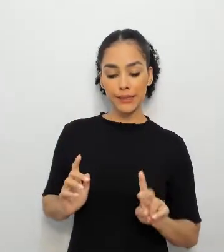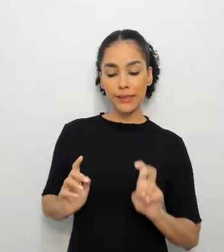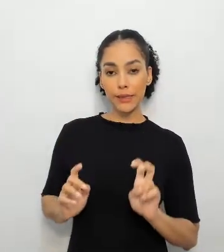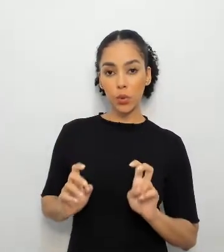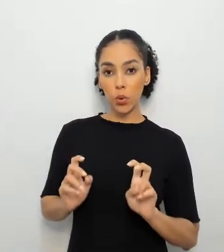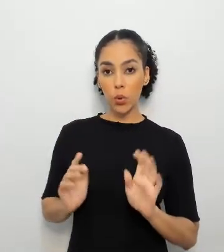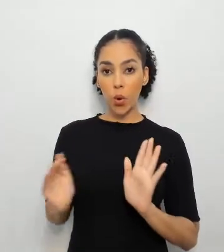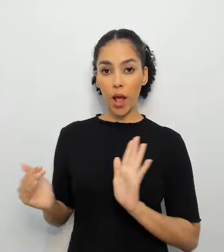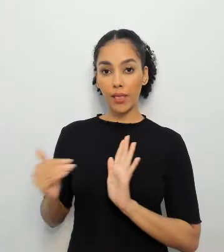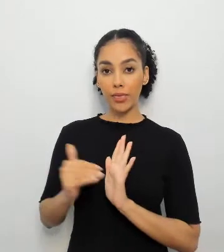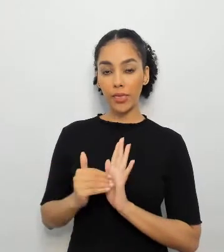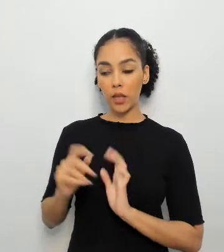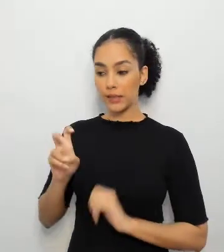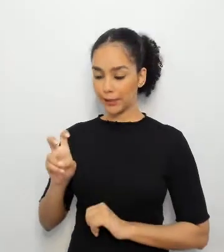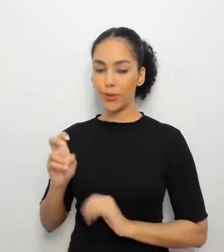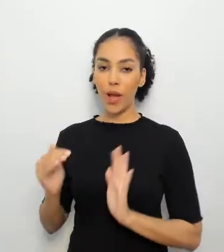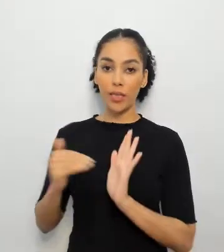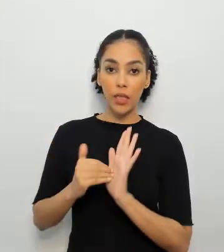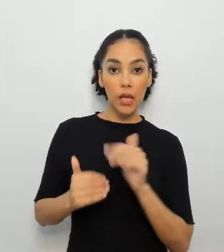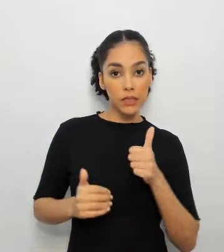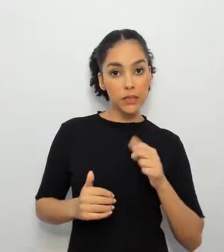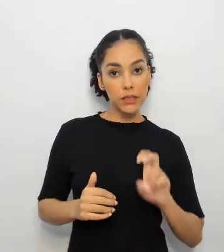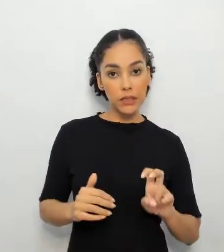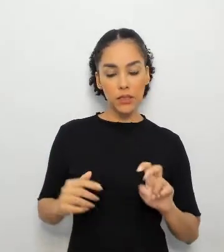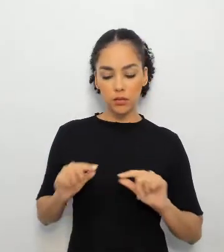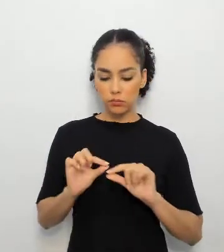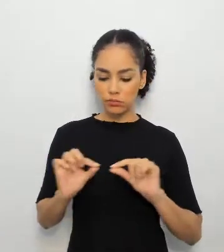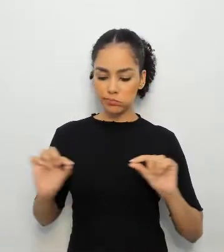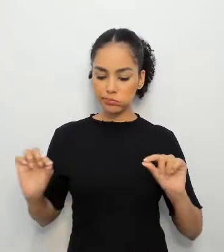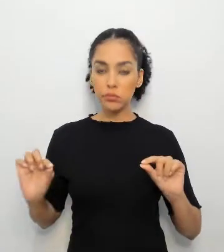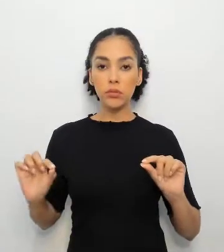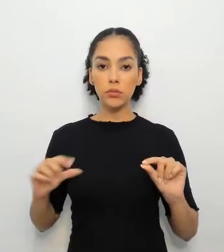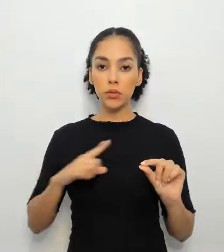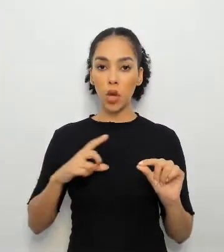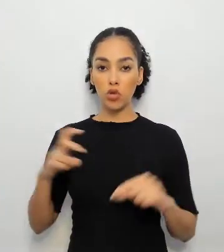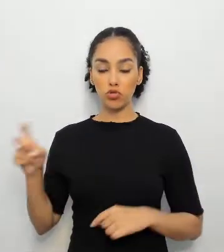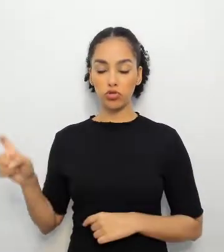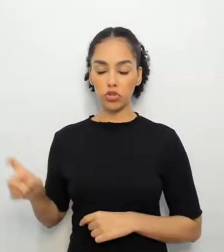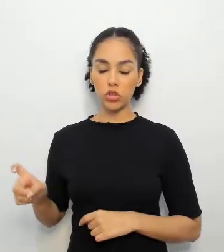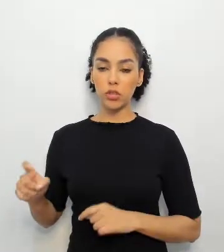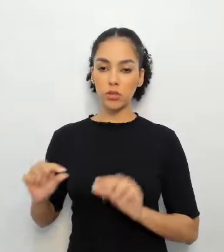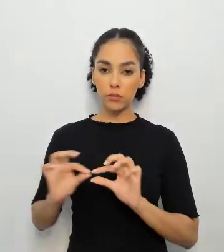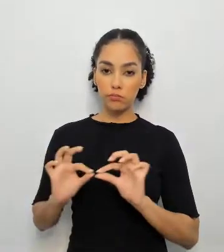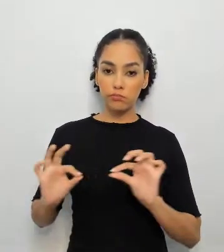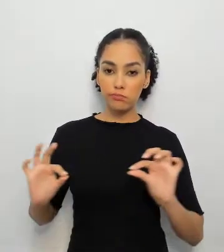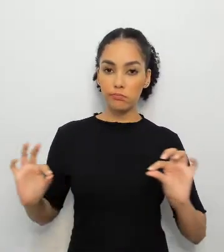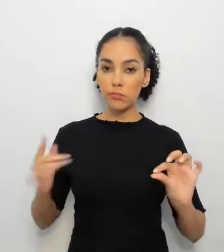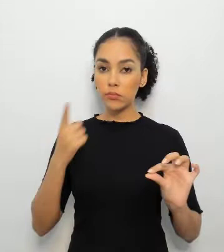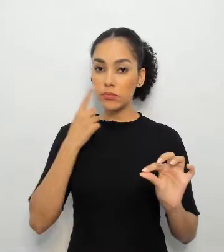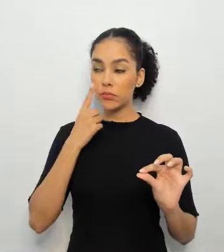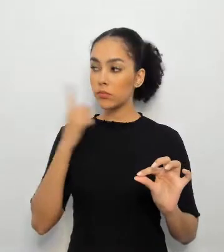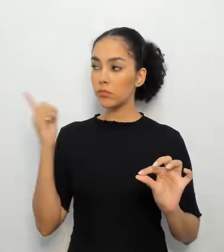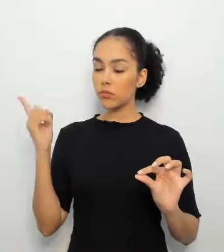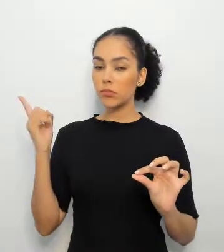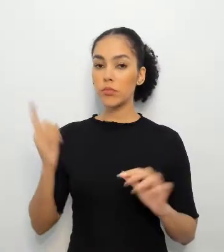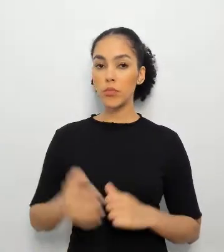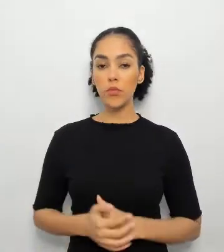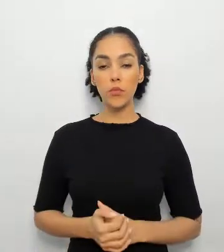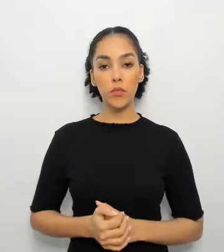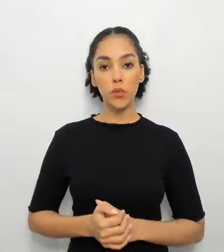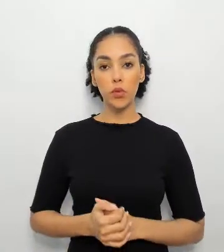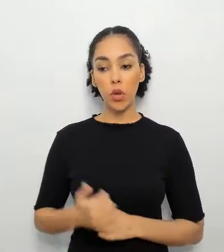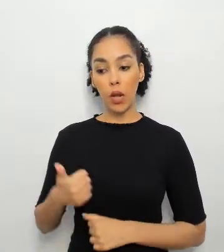quando o x, o eixo x aqui foi igual a 15, a quantidade de itens produzidos foi igual a 15, vai ter outro ponto de interseção, tá bom?